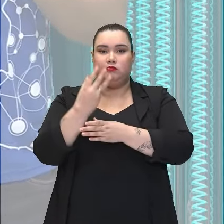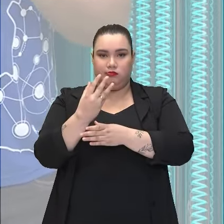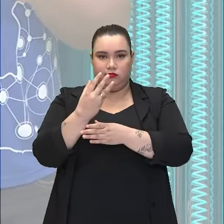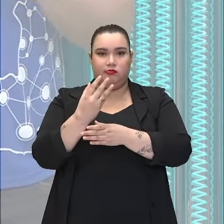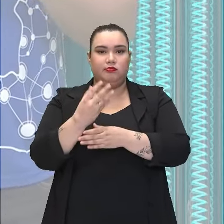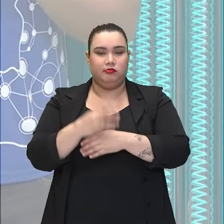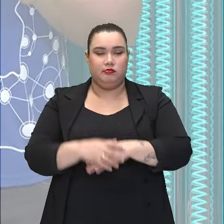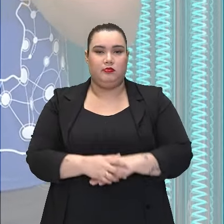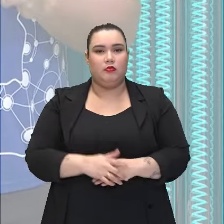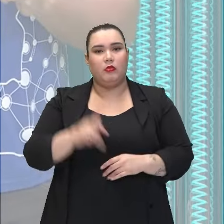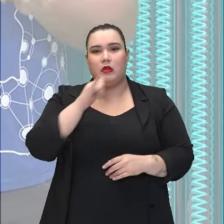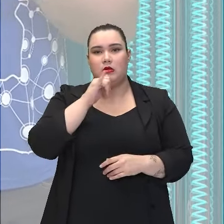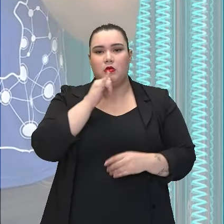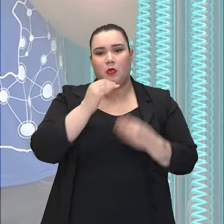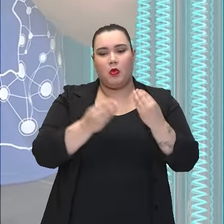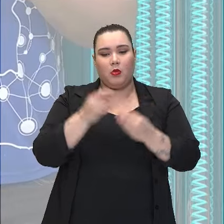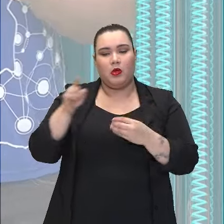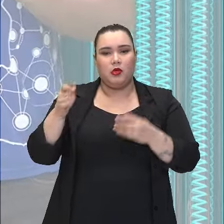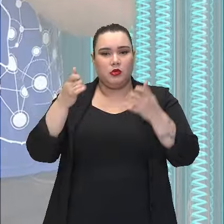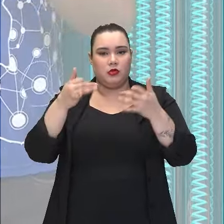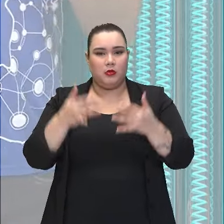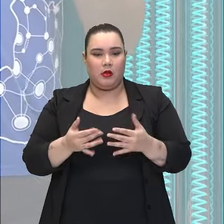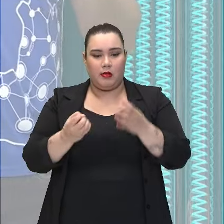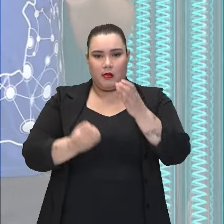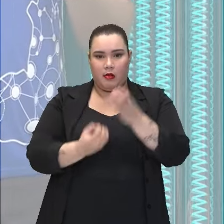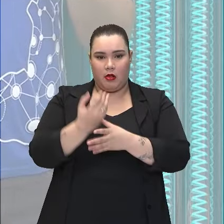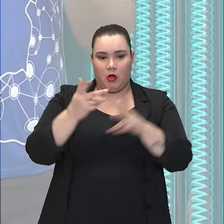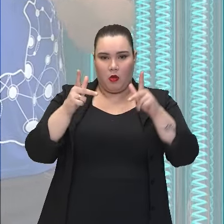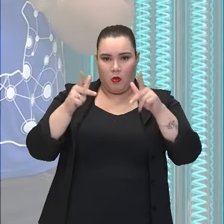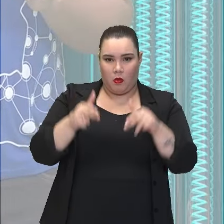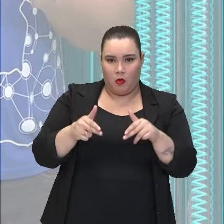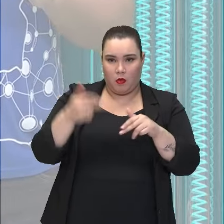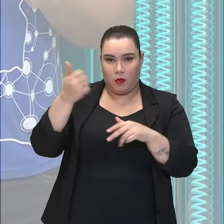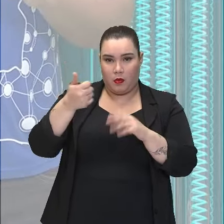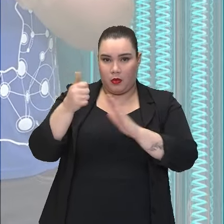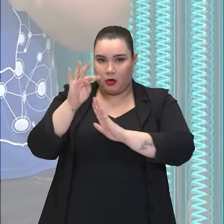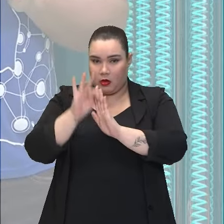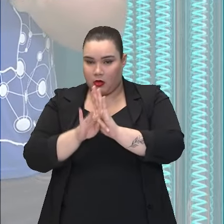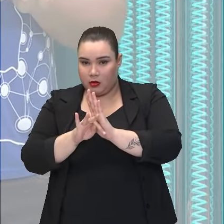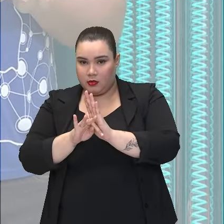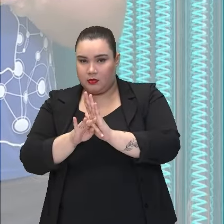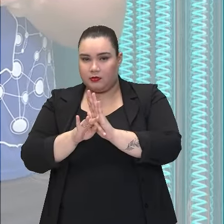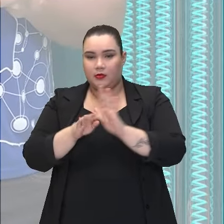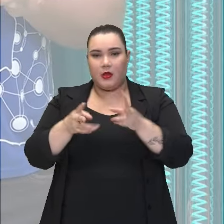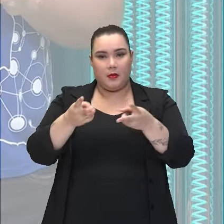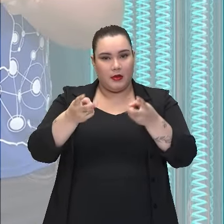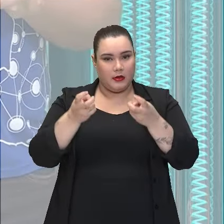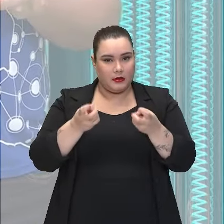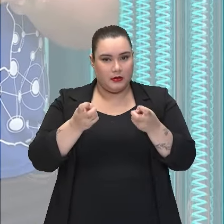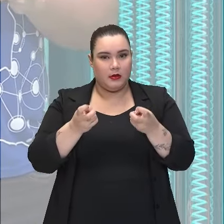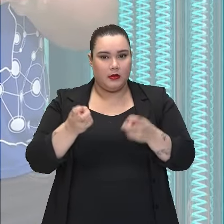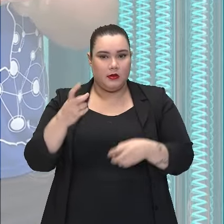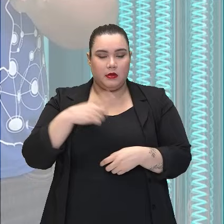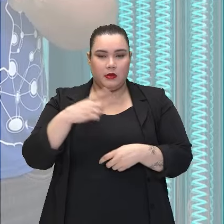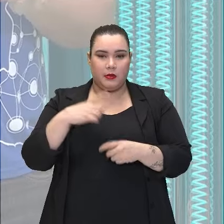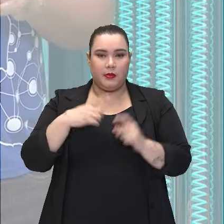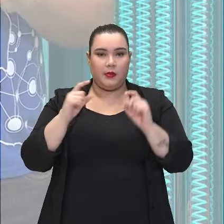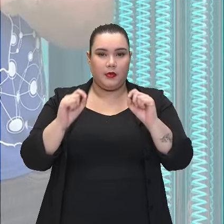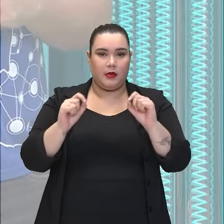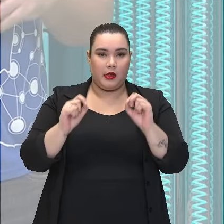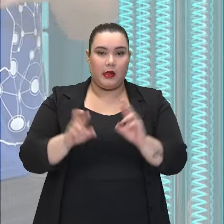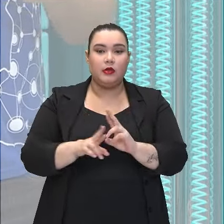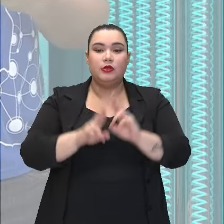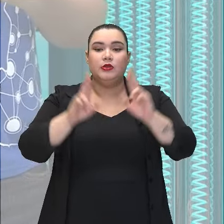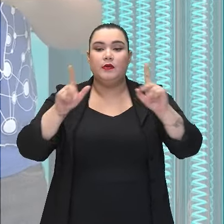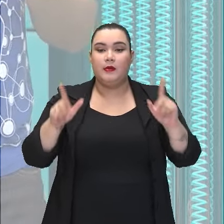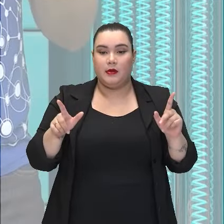que a forma como ele conta para a gente, a origem, é a mesma do primeiro texto? Já percebemos que há exatamente um ponto